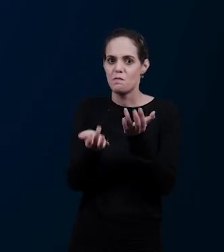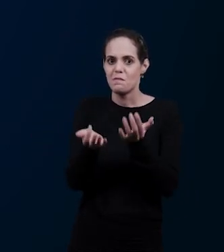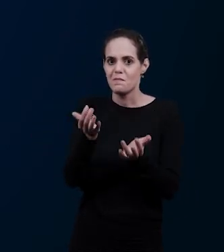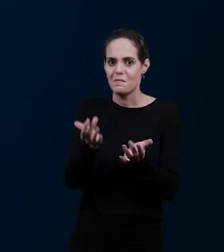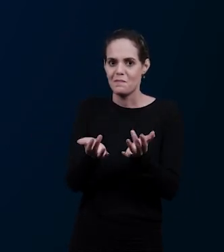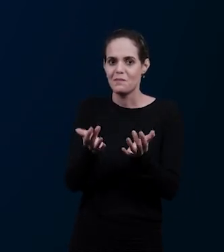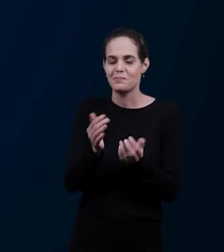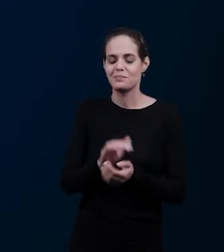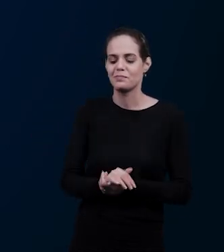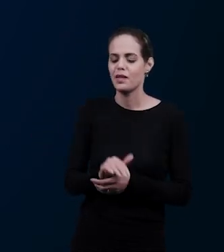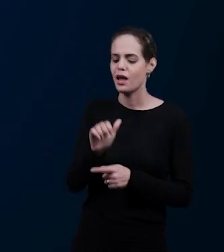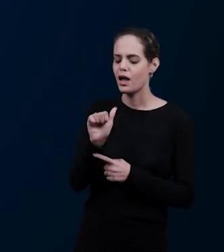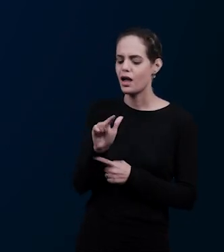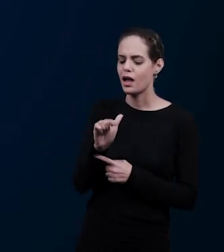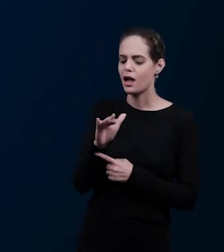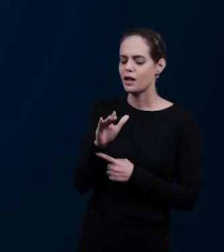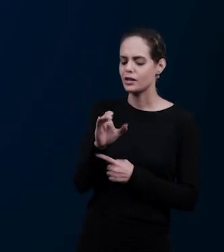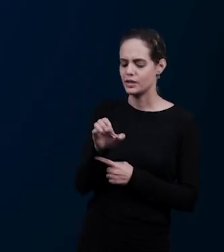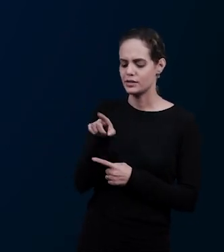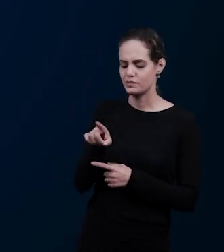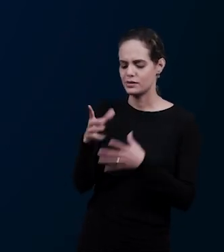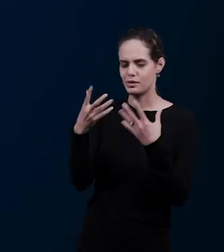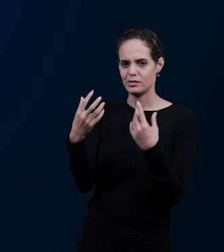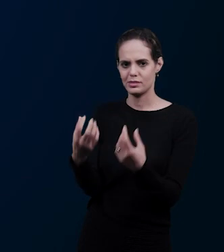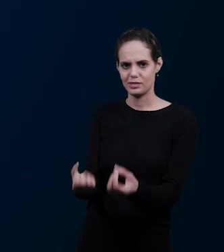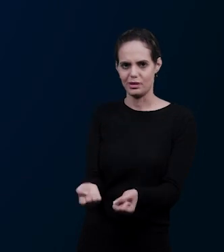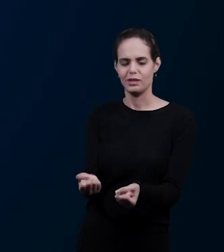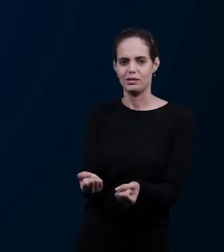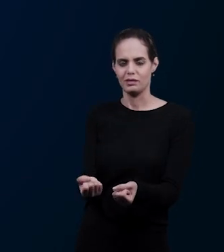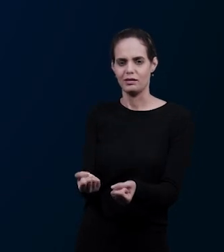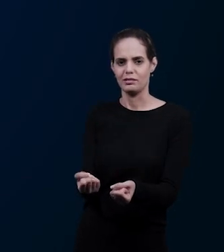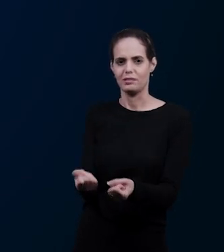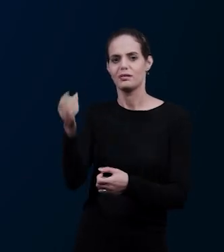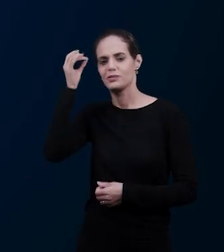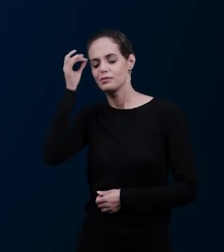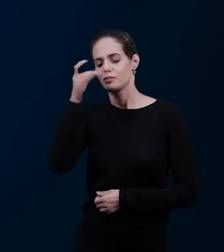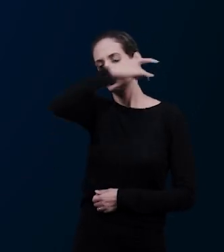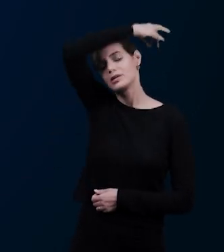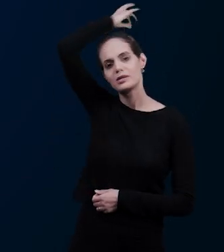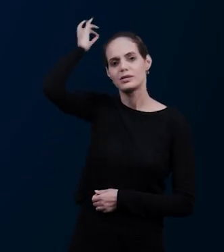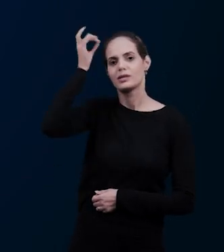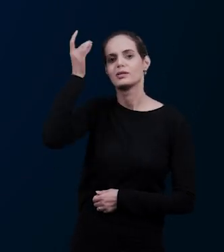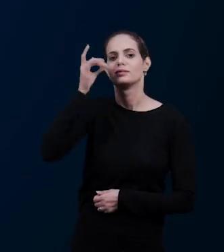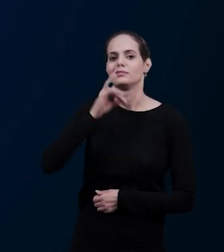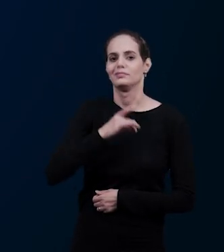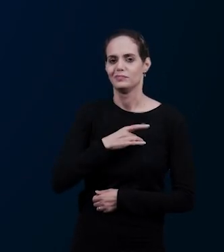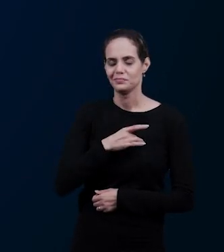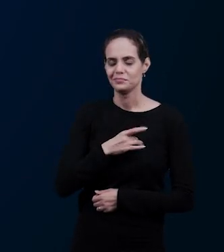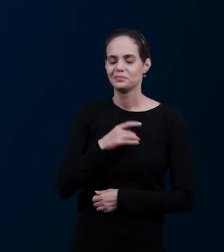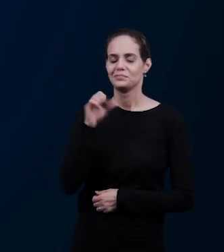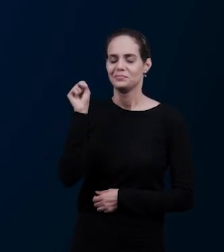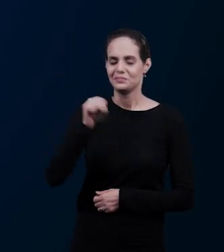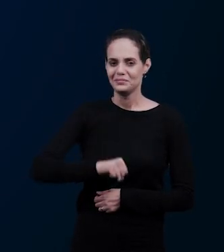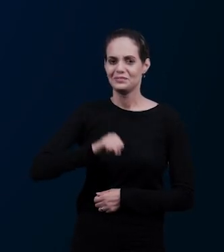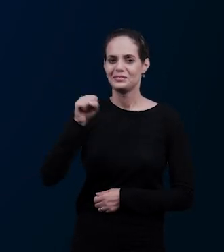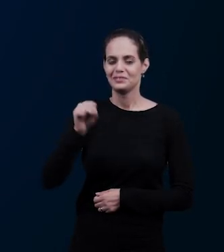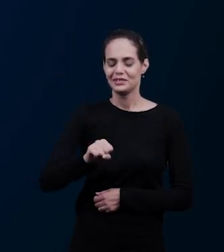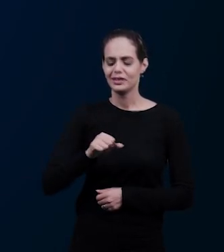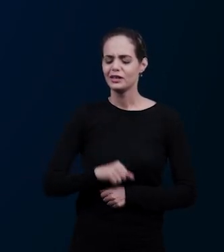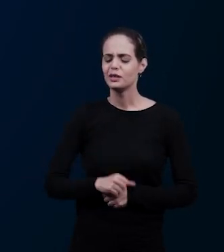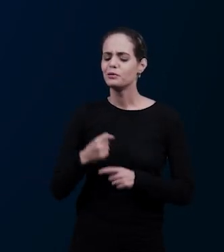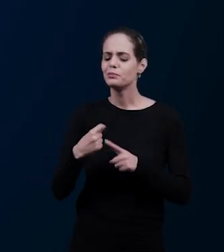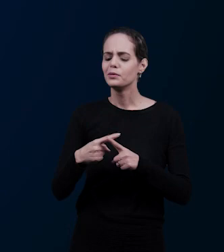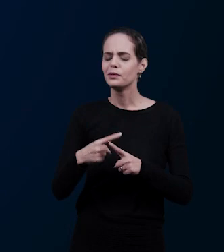Santo e com fogo. Alice, você aceita ser batizada com o Espírito